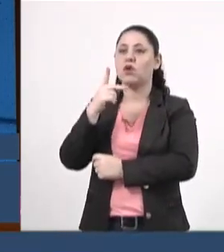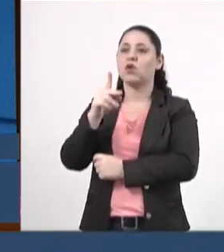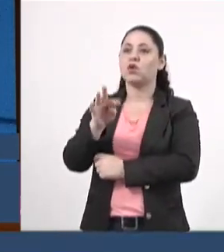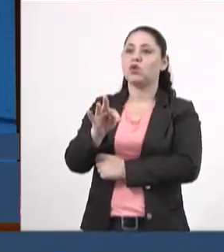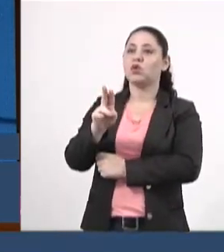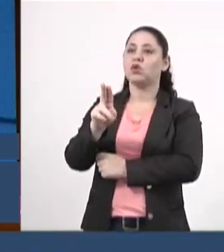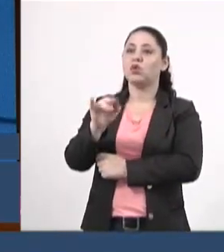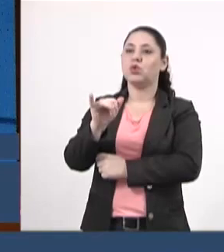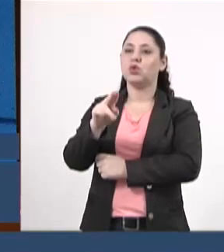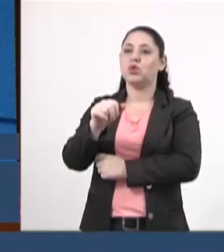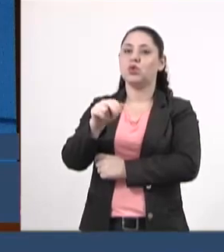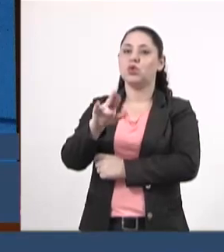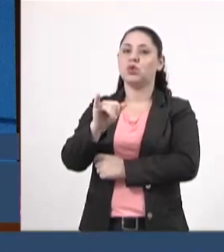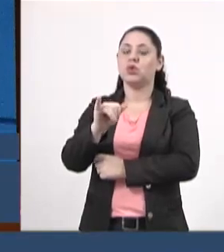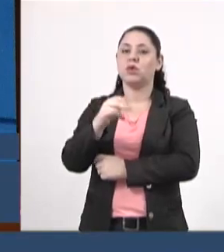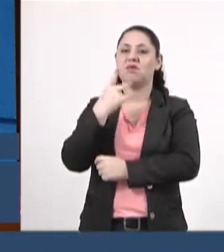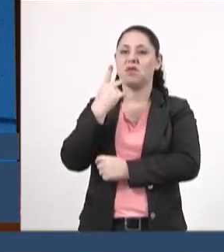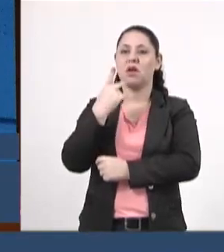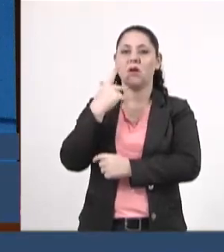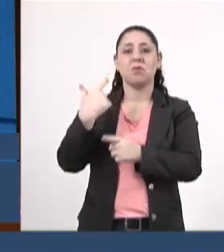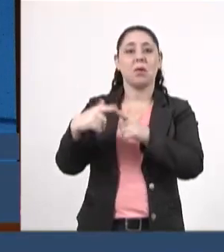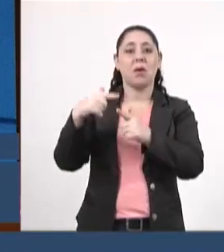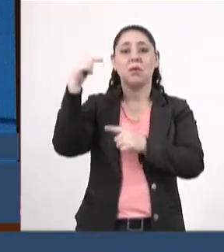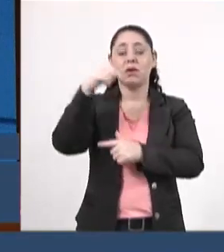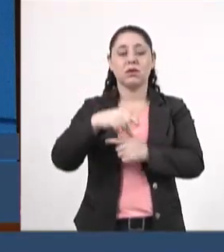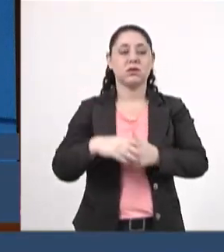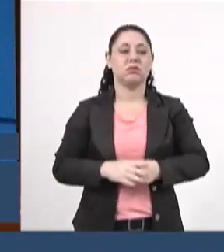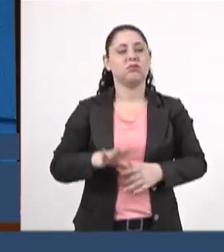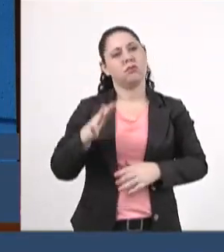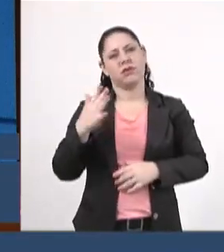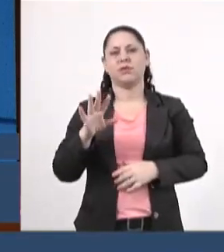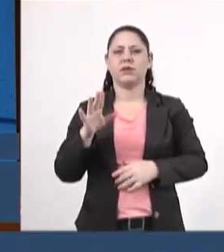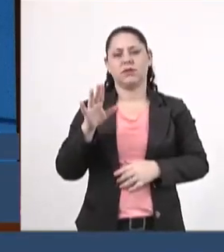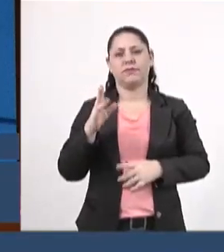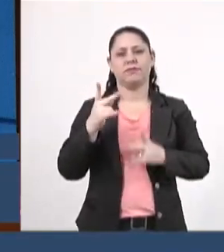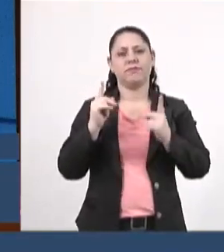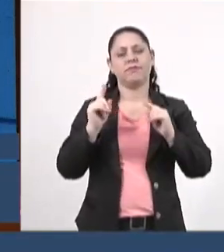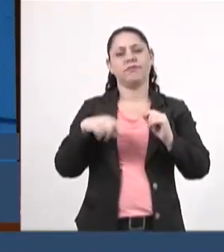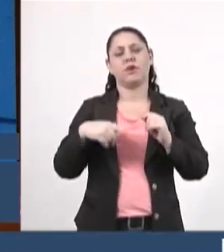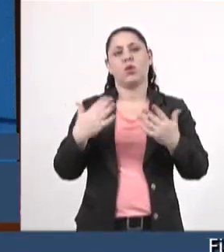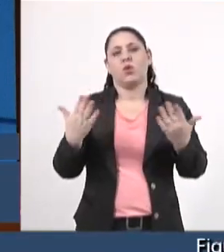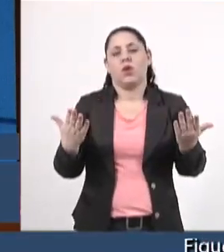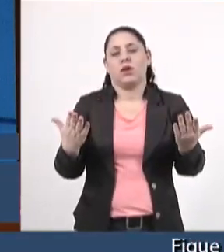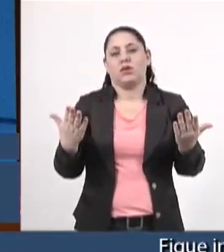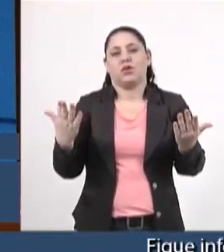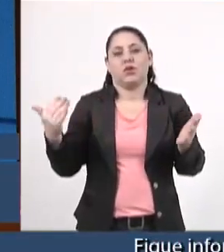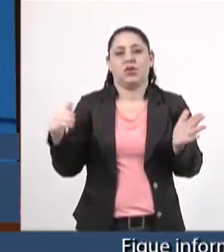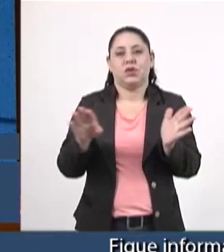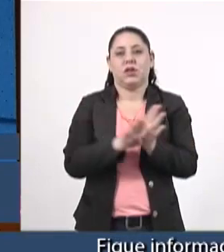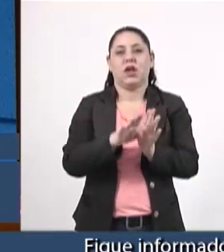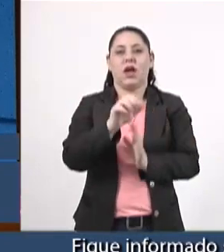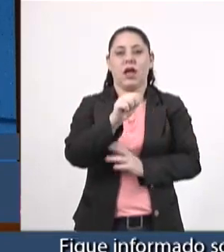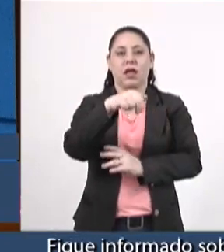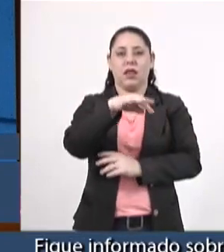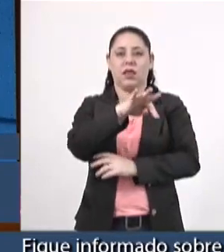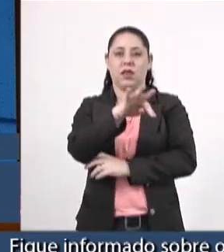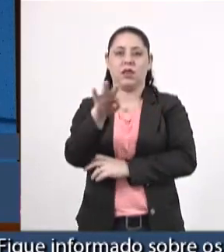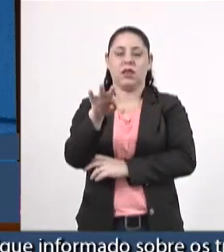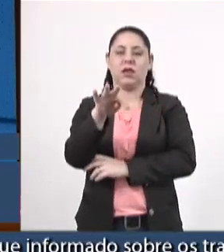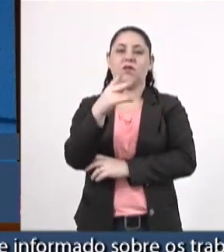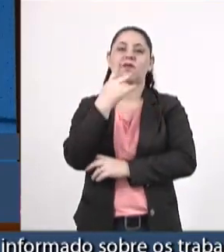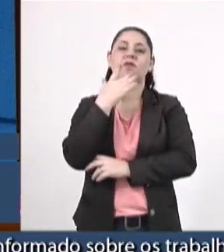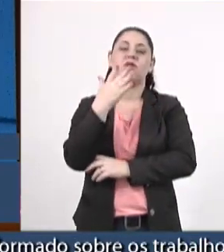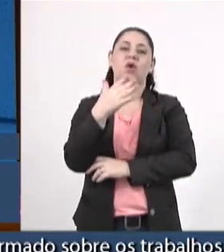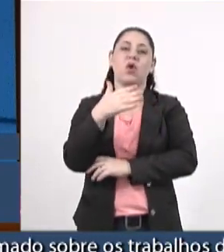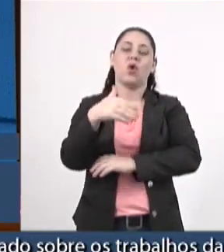tuiuiu, coisa nenhuma, eu quero saber do problema aqui da rodovia. É mais ou menos isso, quando vem aqui a NTT falar que vai